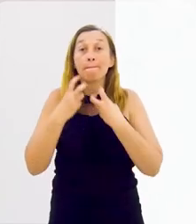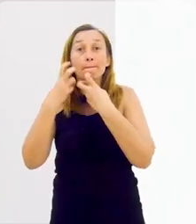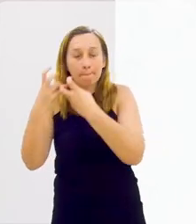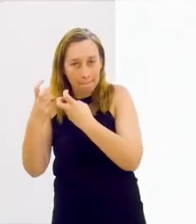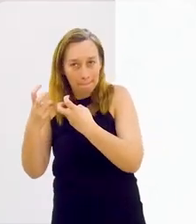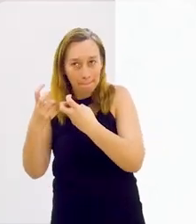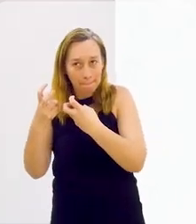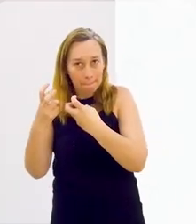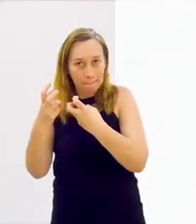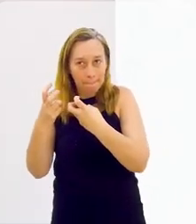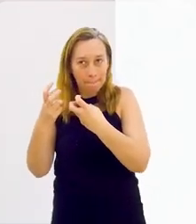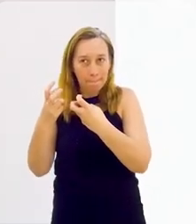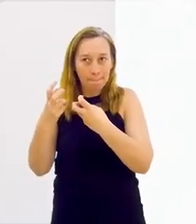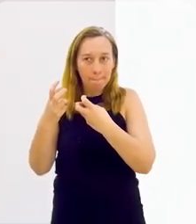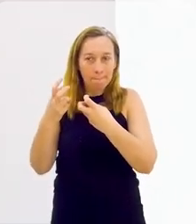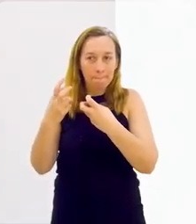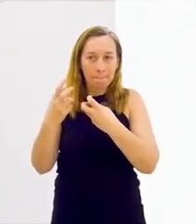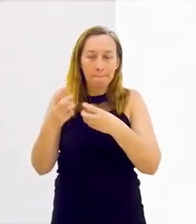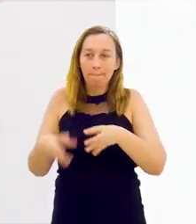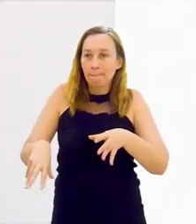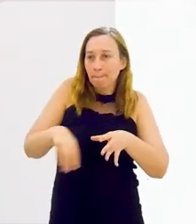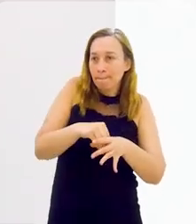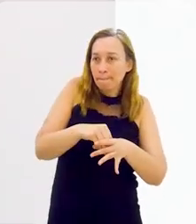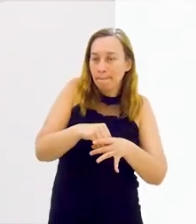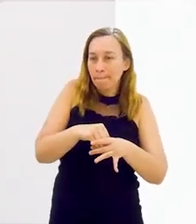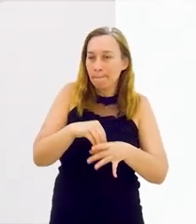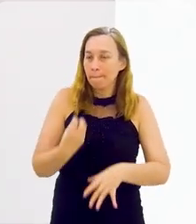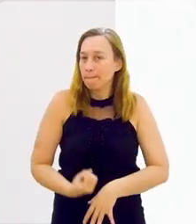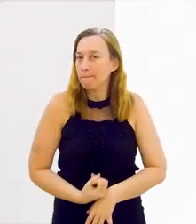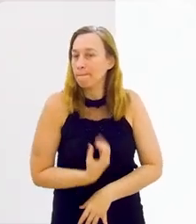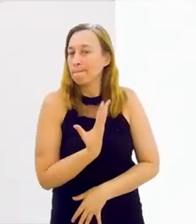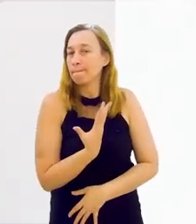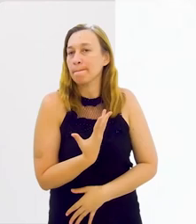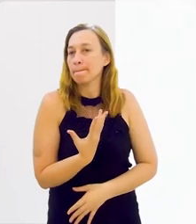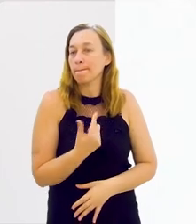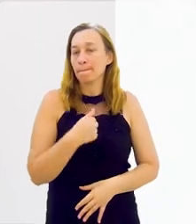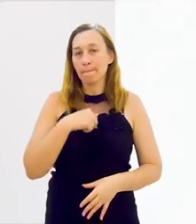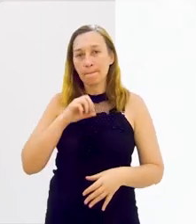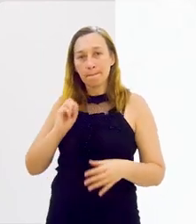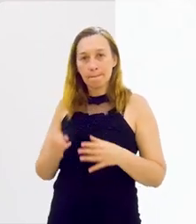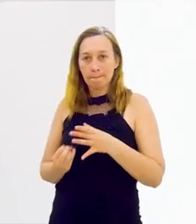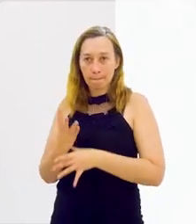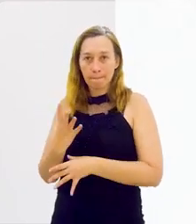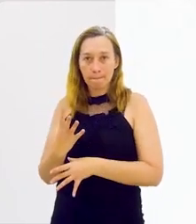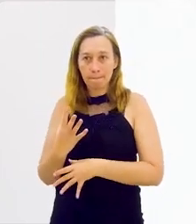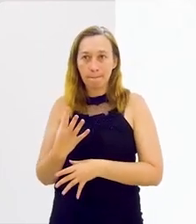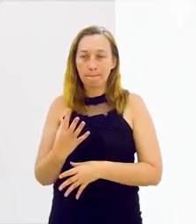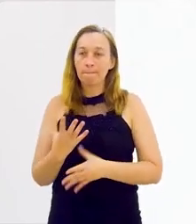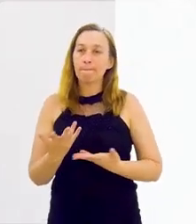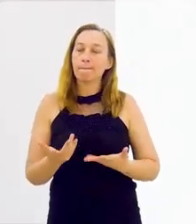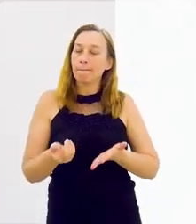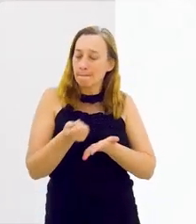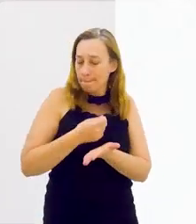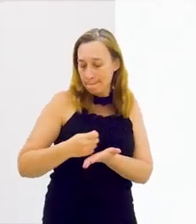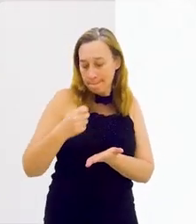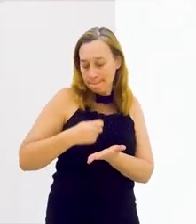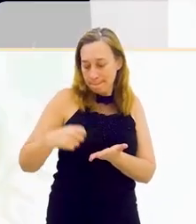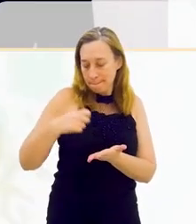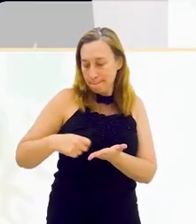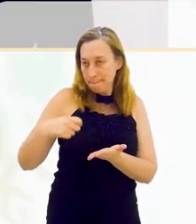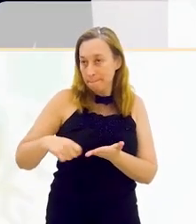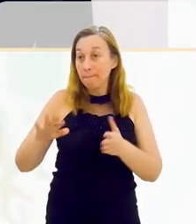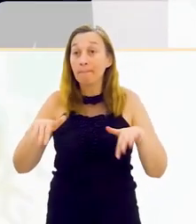onde os gritos estão, esses gritos estão nos versos, né? Nos versos que eu componho, nas peças que eu